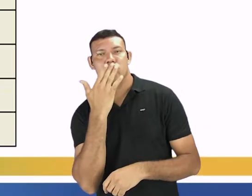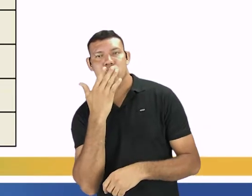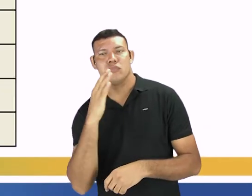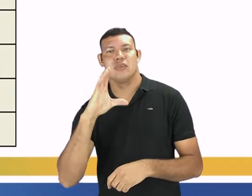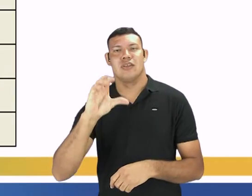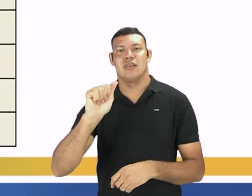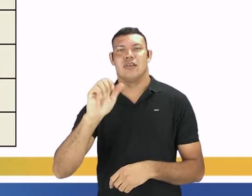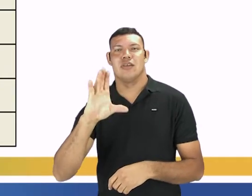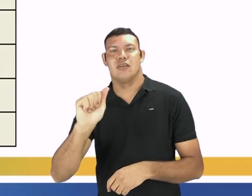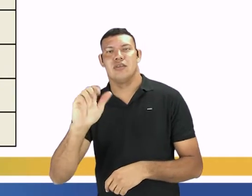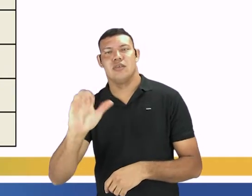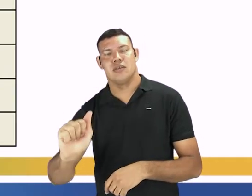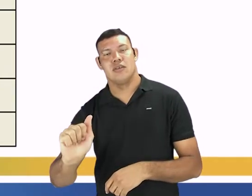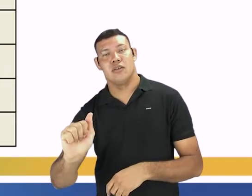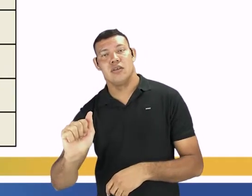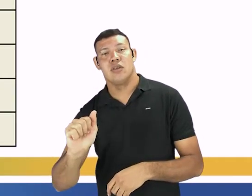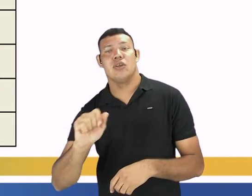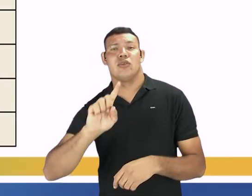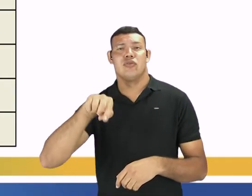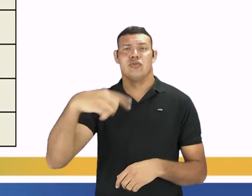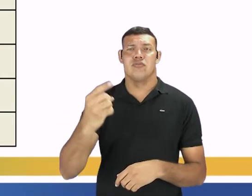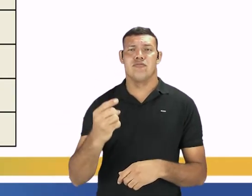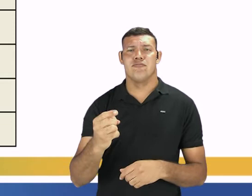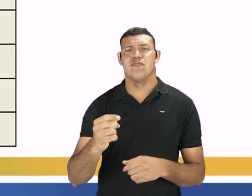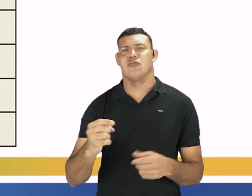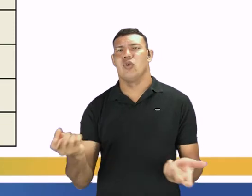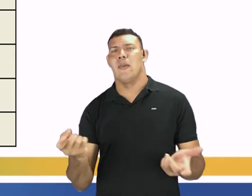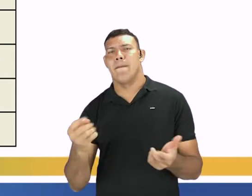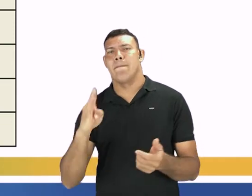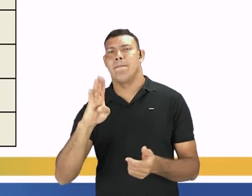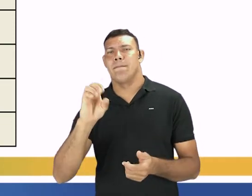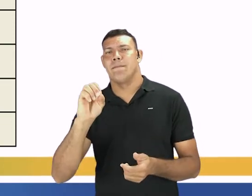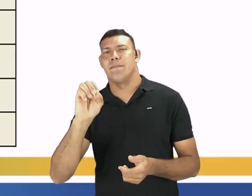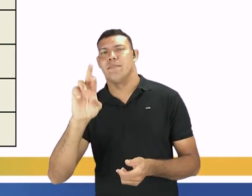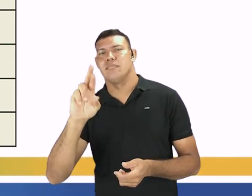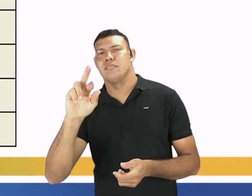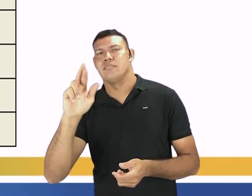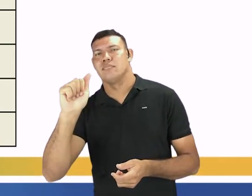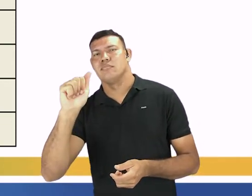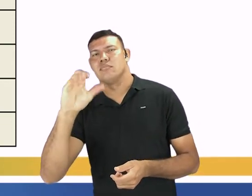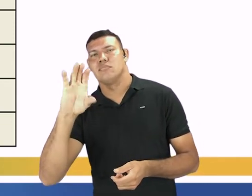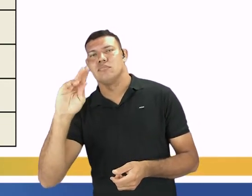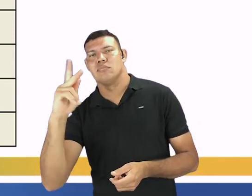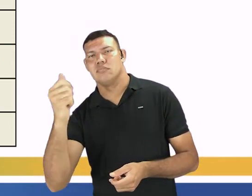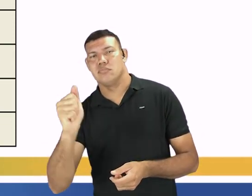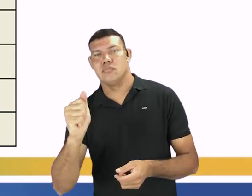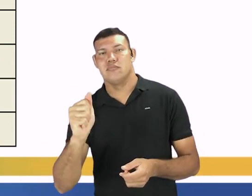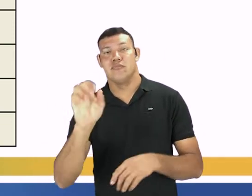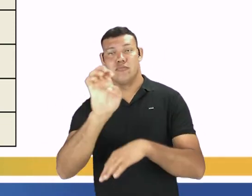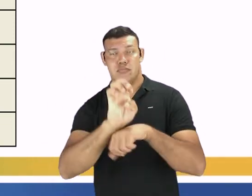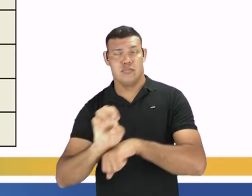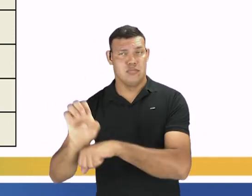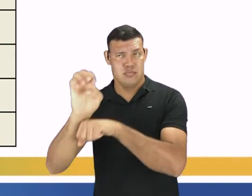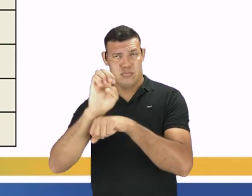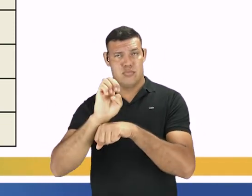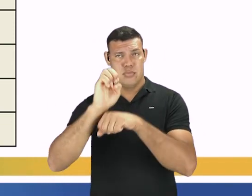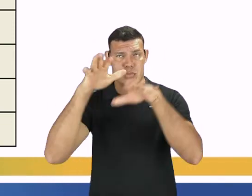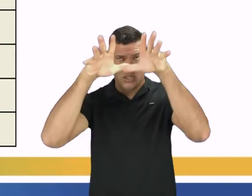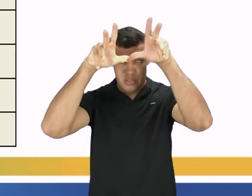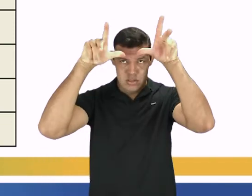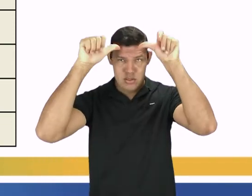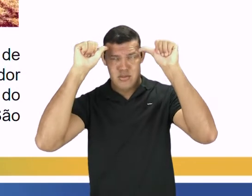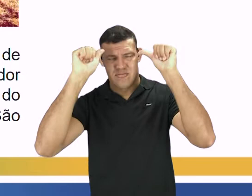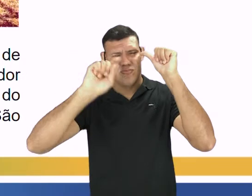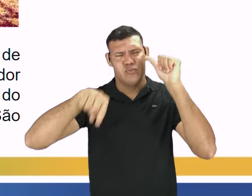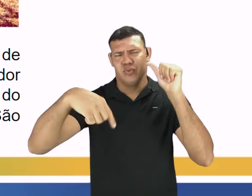cacau, o mate, o fumo, o algodão, a borracha, que tem a ver aqui com o nosso estado do Acre, né? E outras